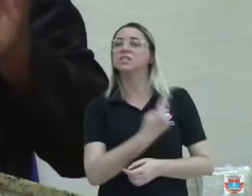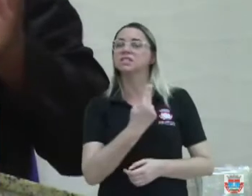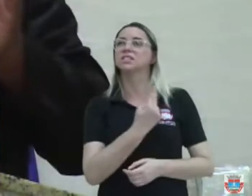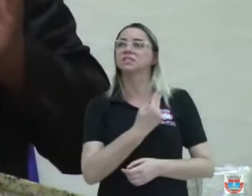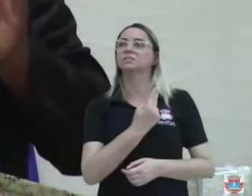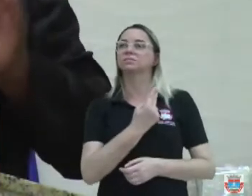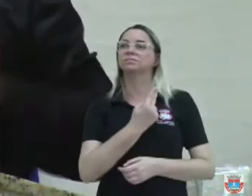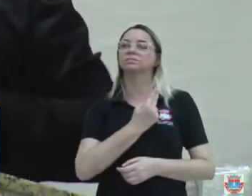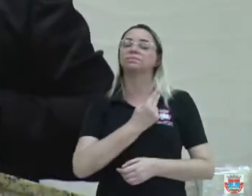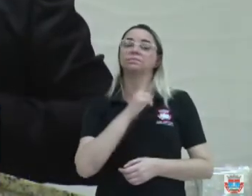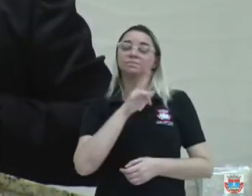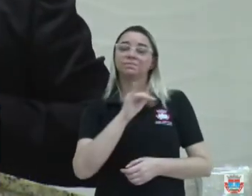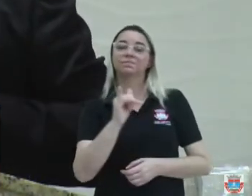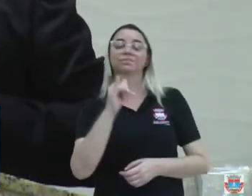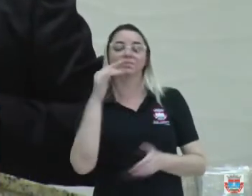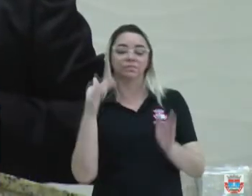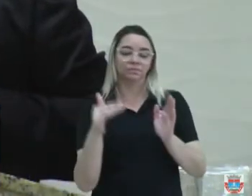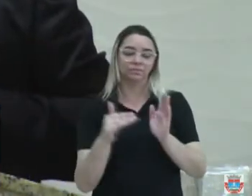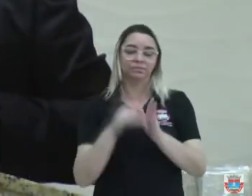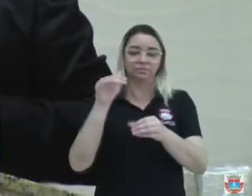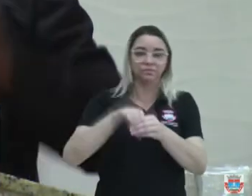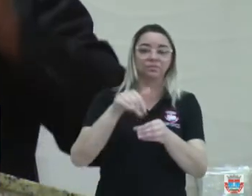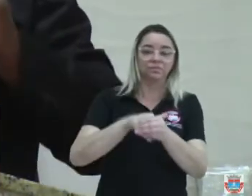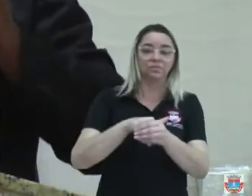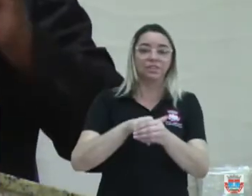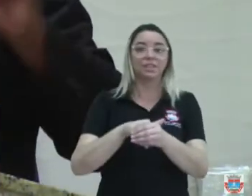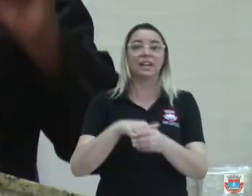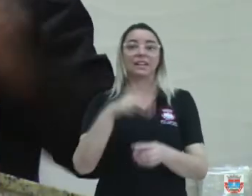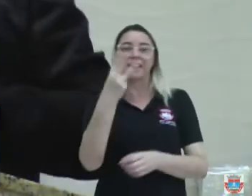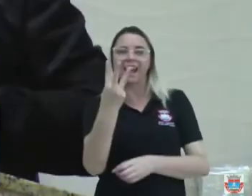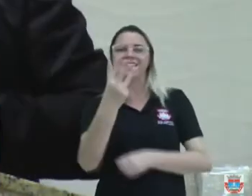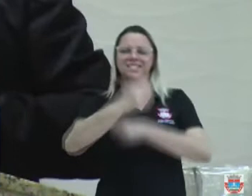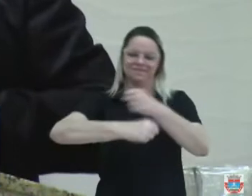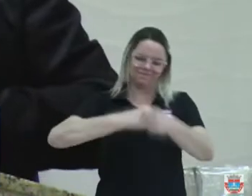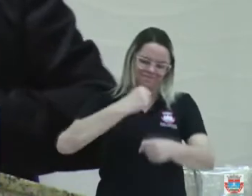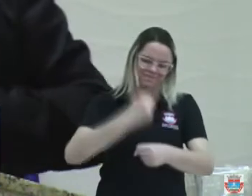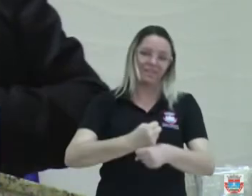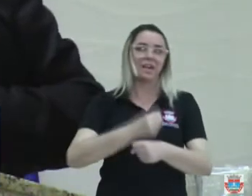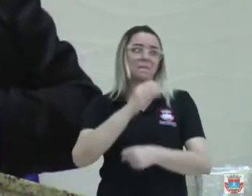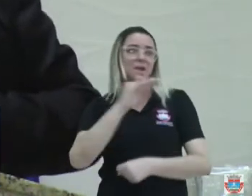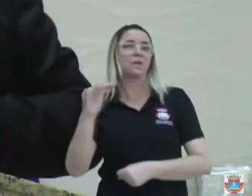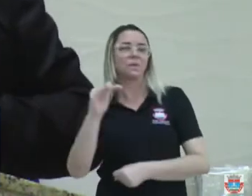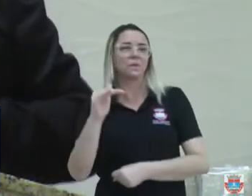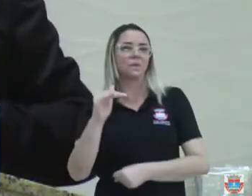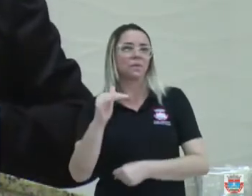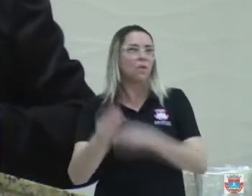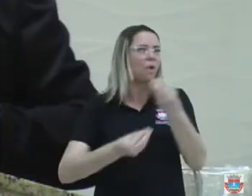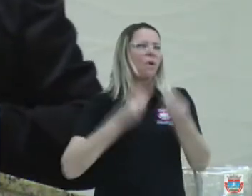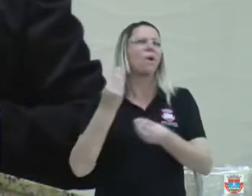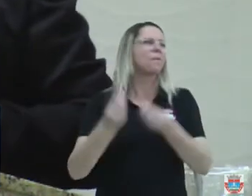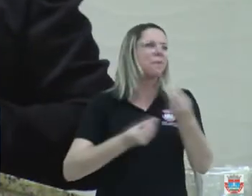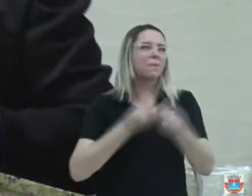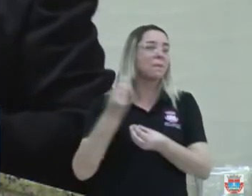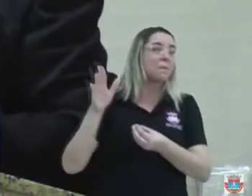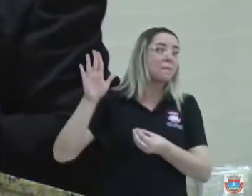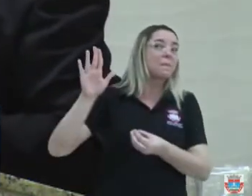que vai até as eleições. Passou 3 anos e meio para descobrir como é que fazia para baixar a gasolina